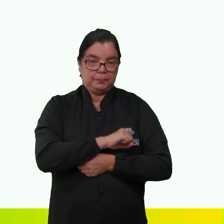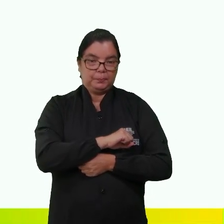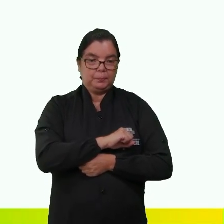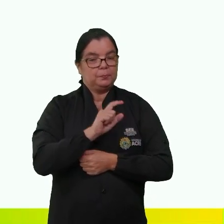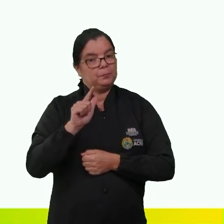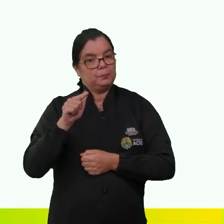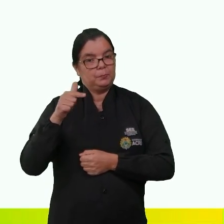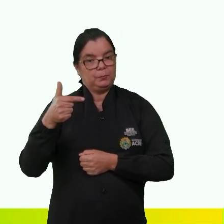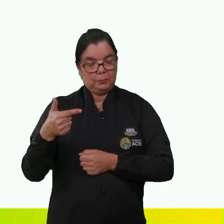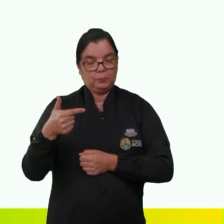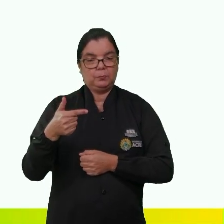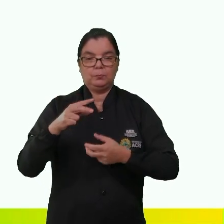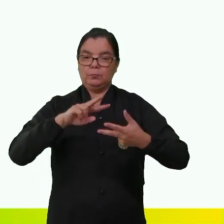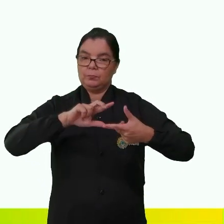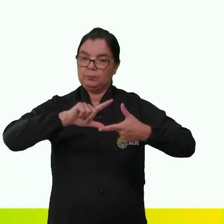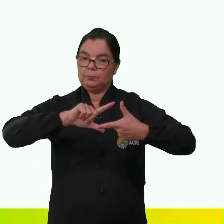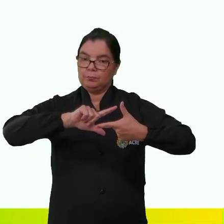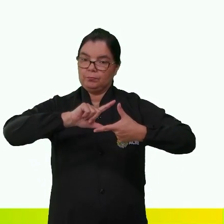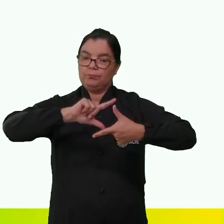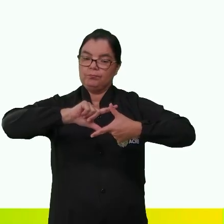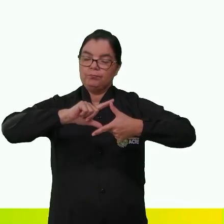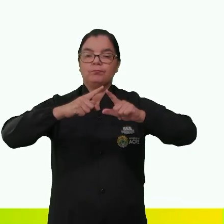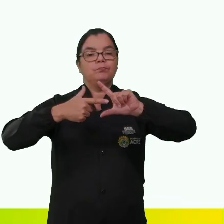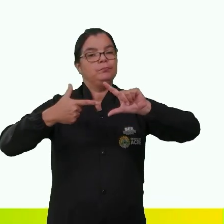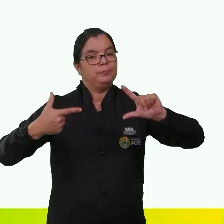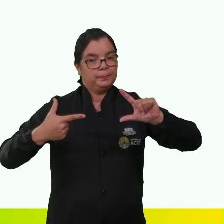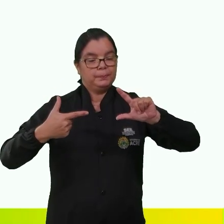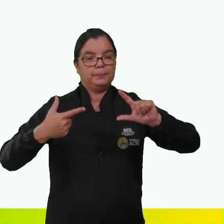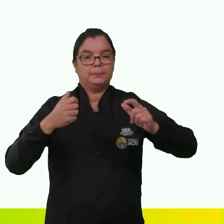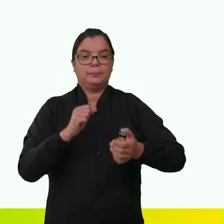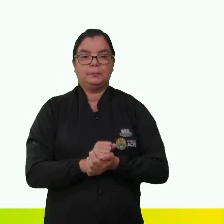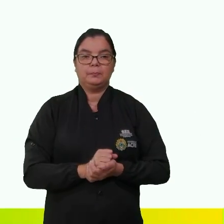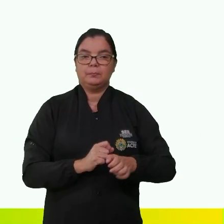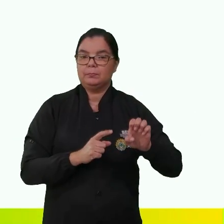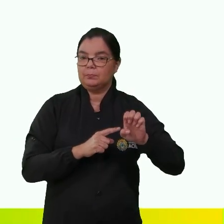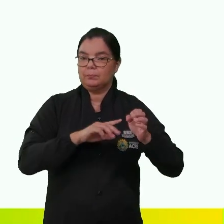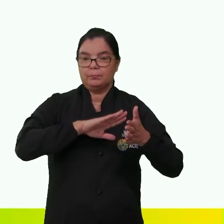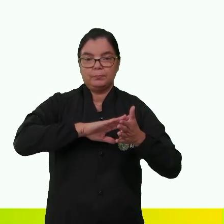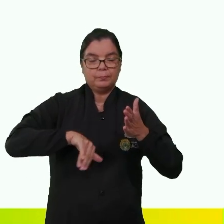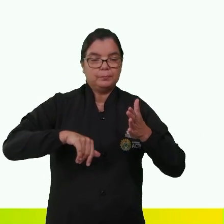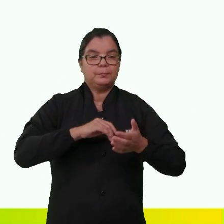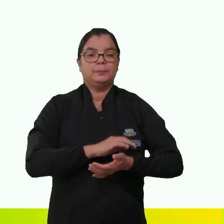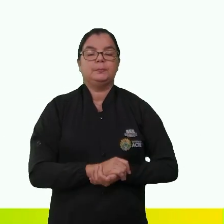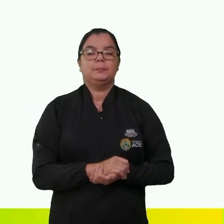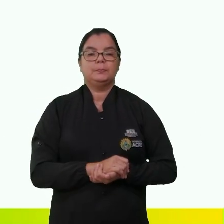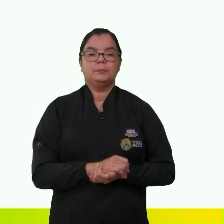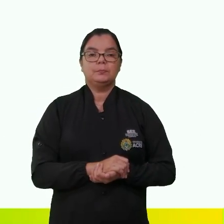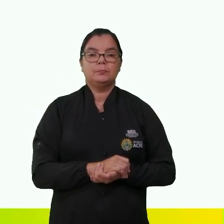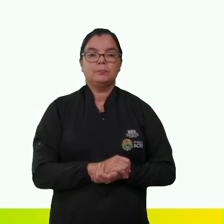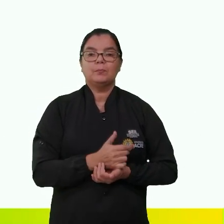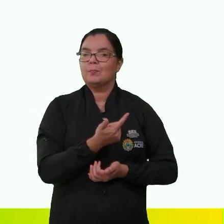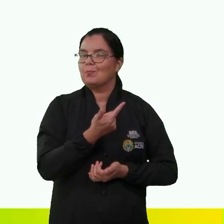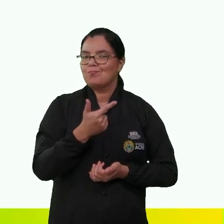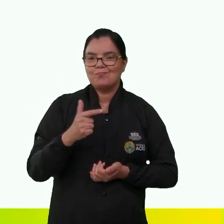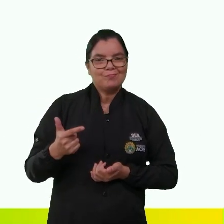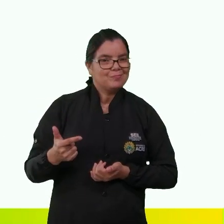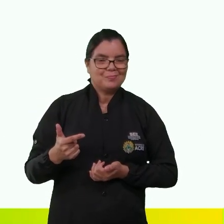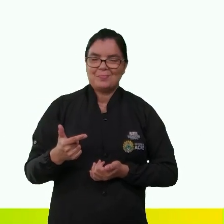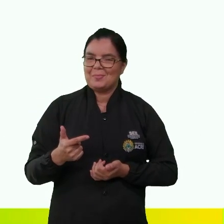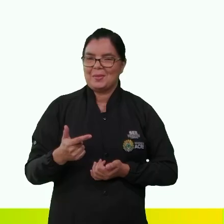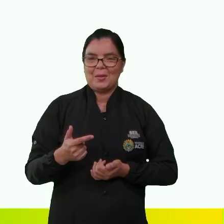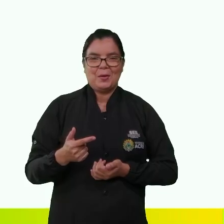outra do modernismo, tá? Então, aqui, letra E descartada. Eu não tenho aqui um